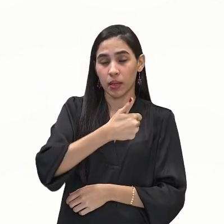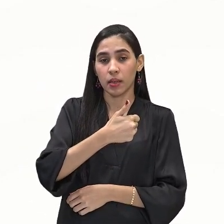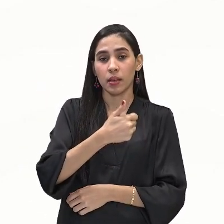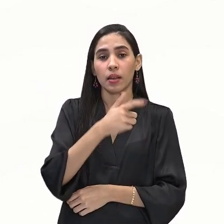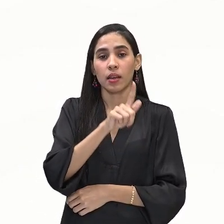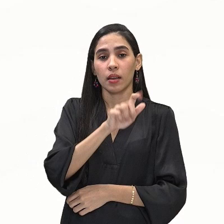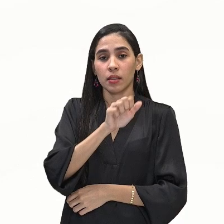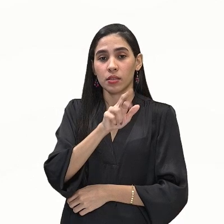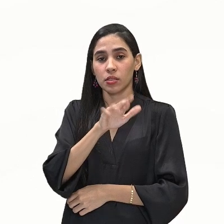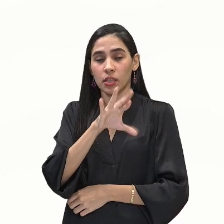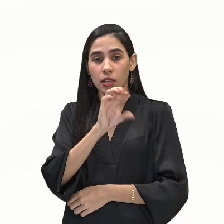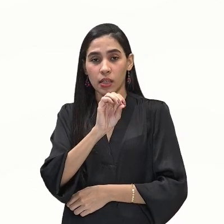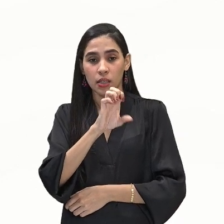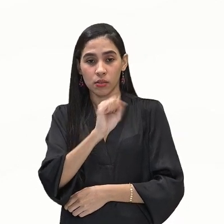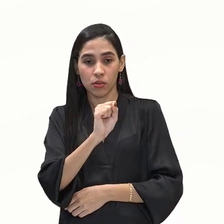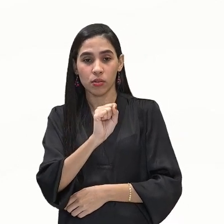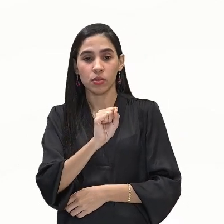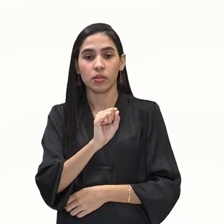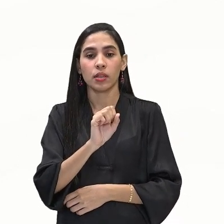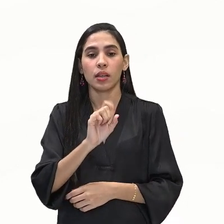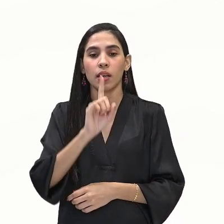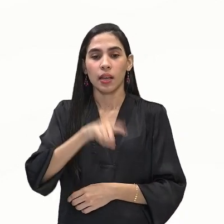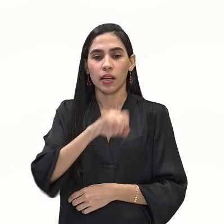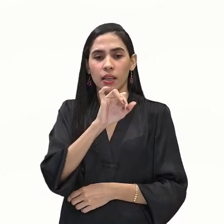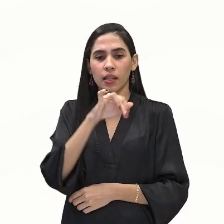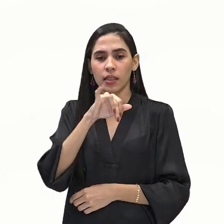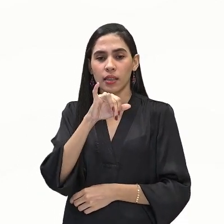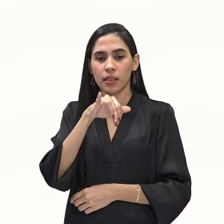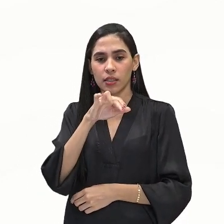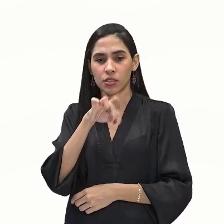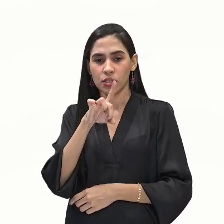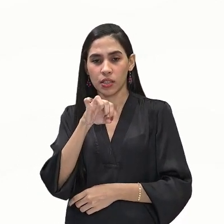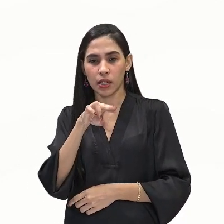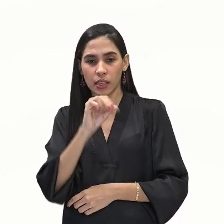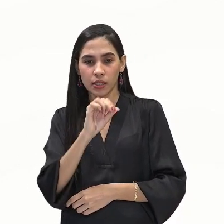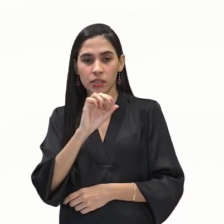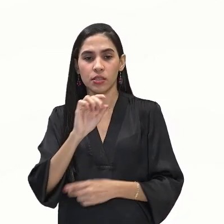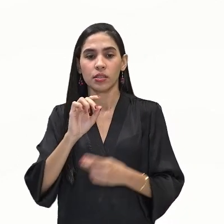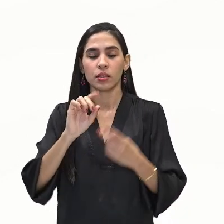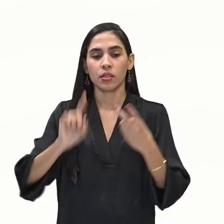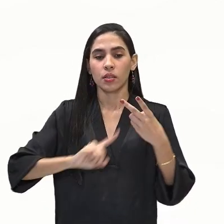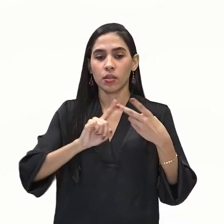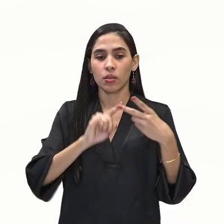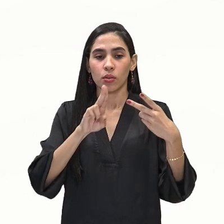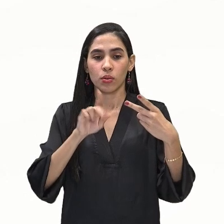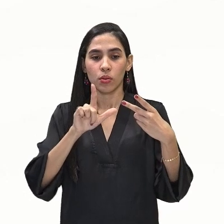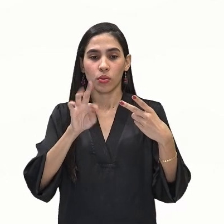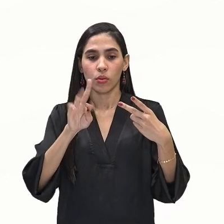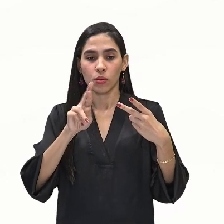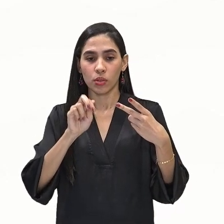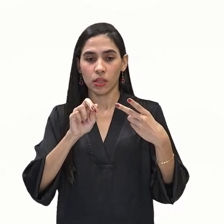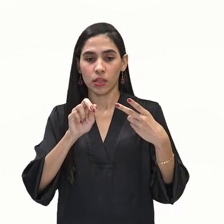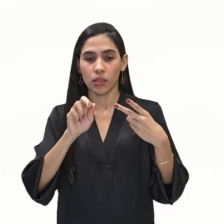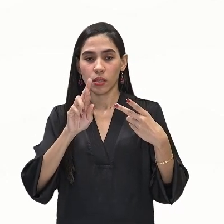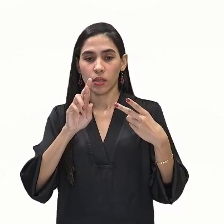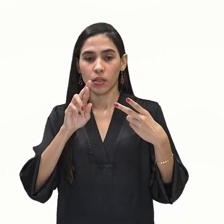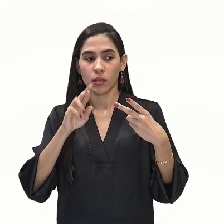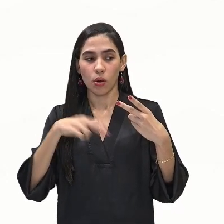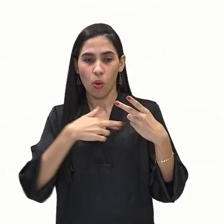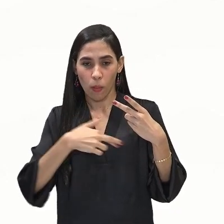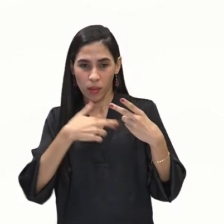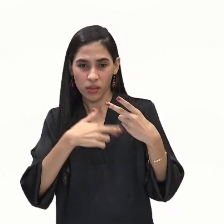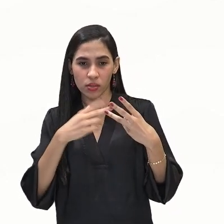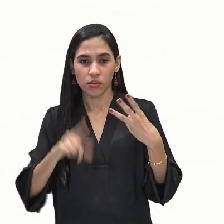geração, que é a geração indianista ou nacionalista. A segunda geração, que é a dos ultrarromânticos, ou mal do